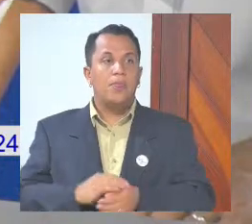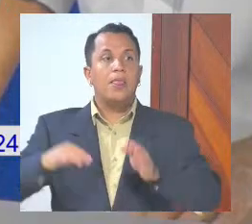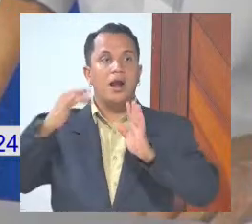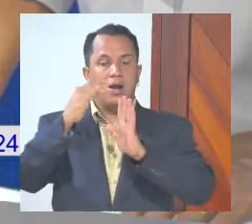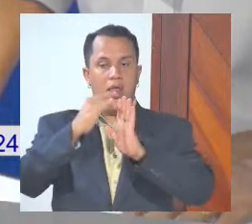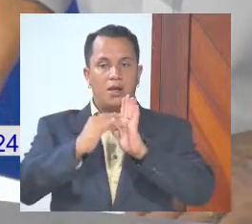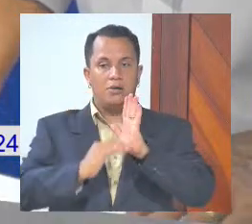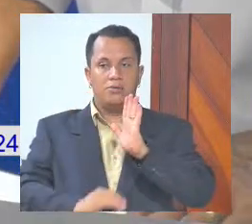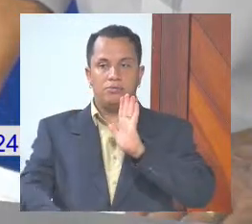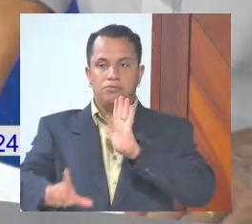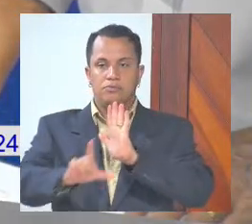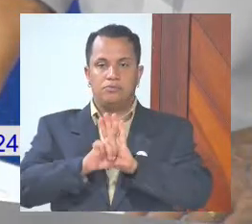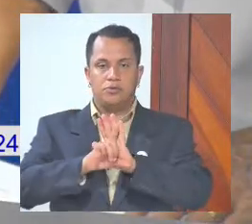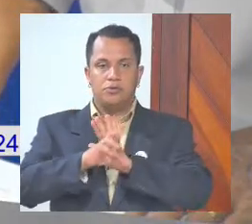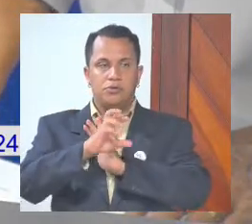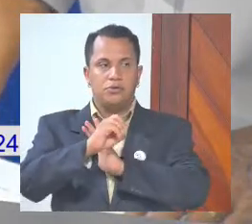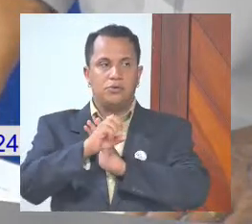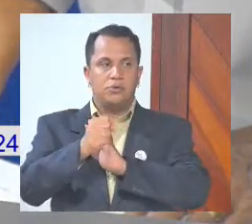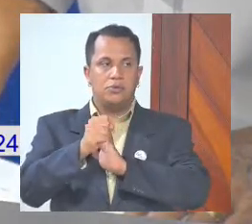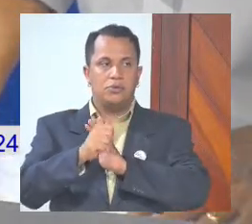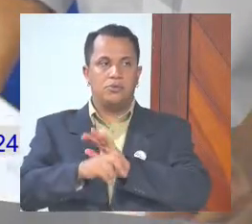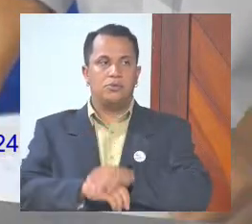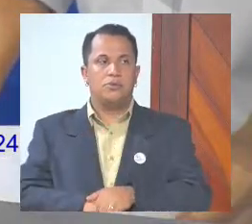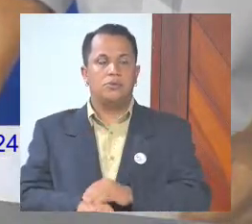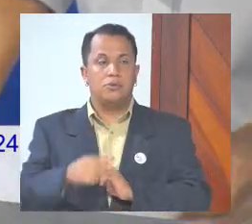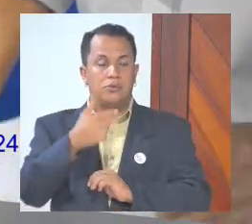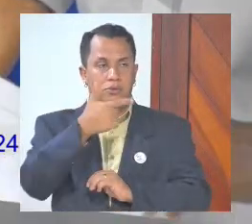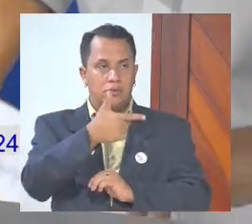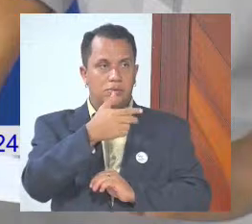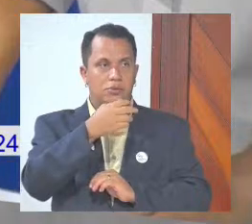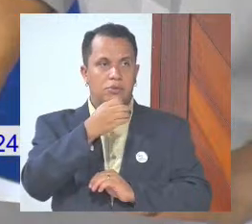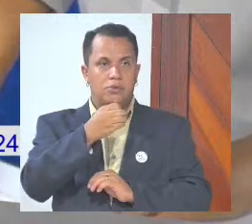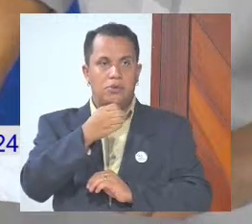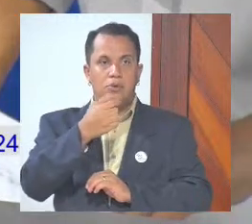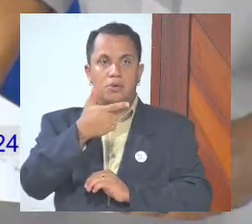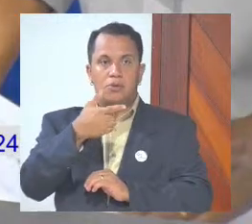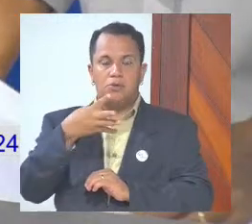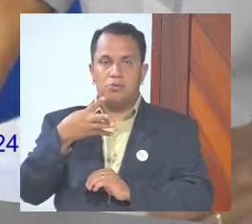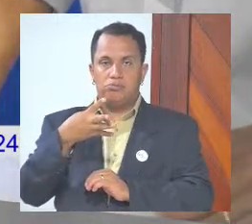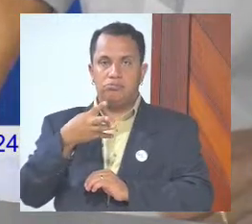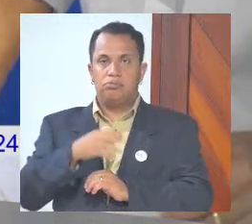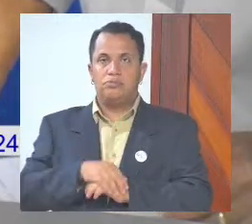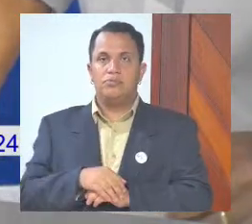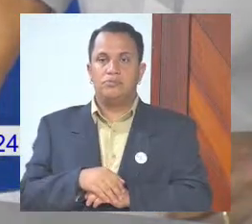Projeto de Lei 08 de 2024.